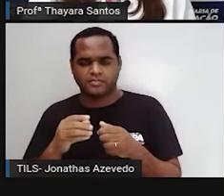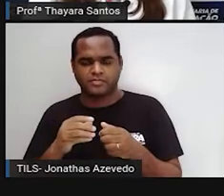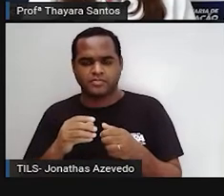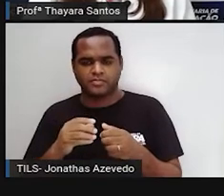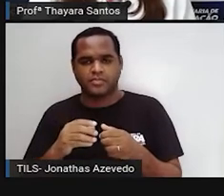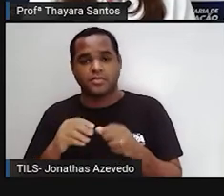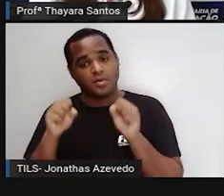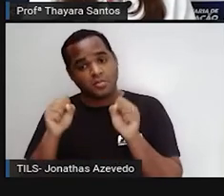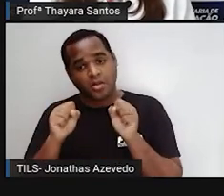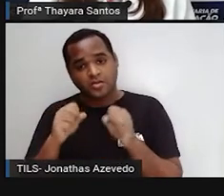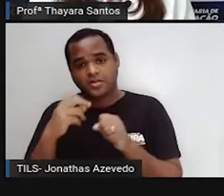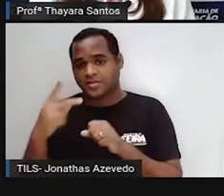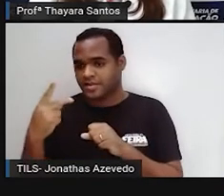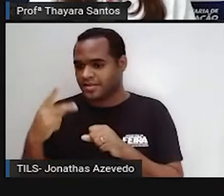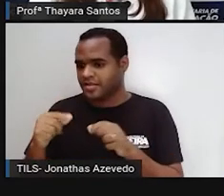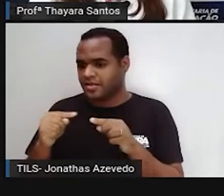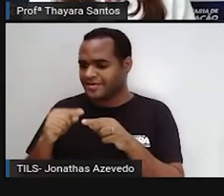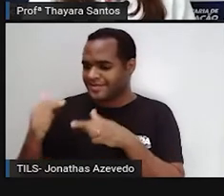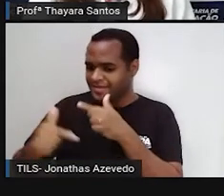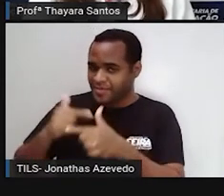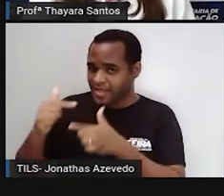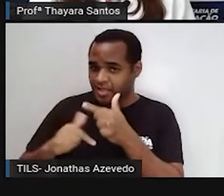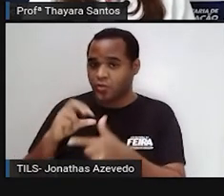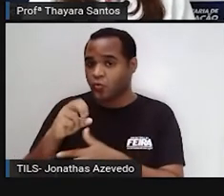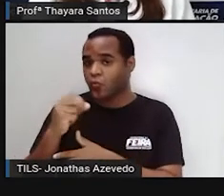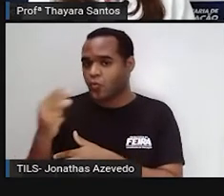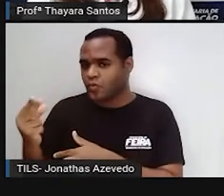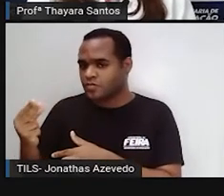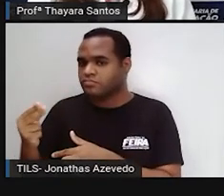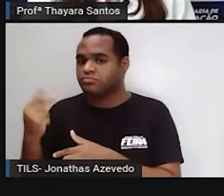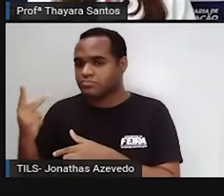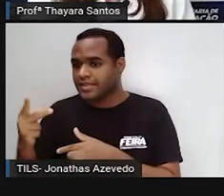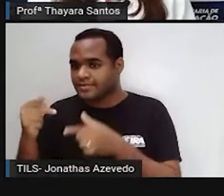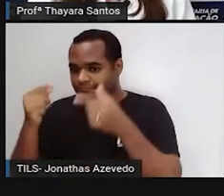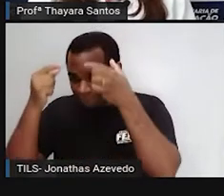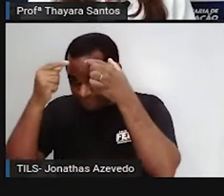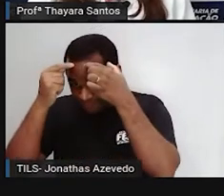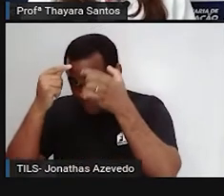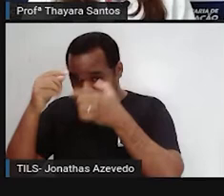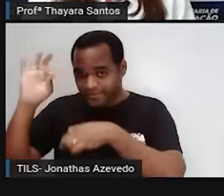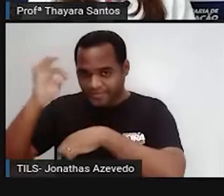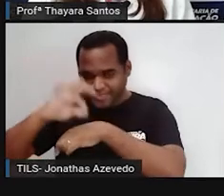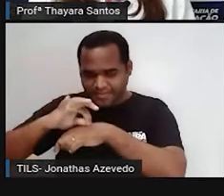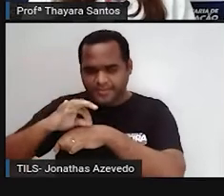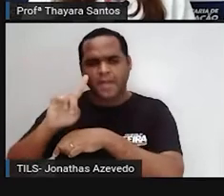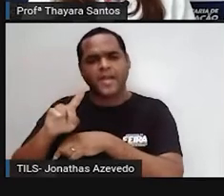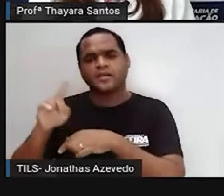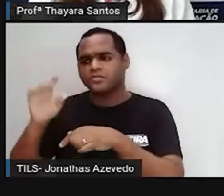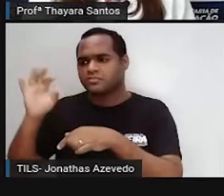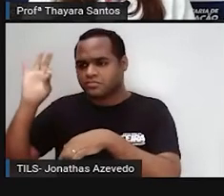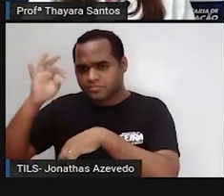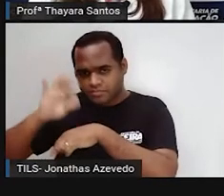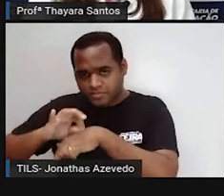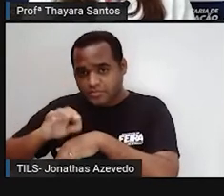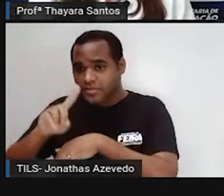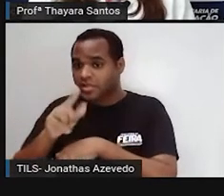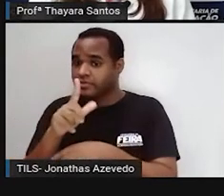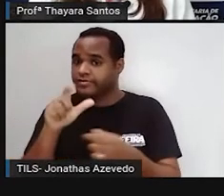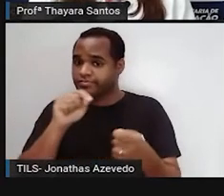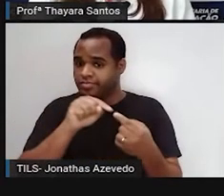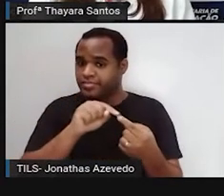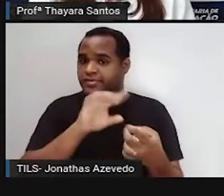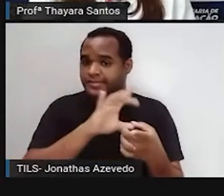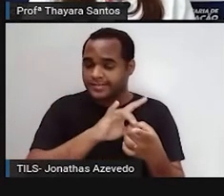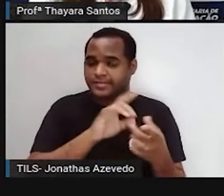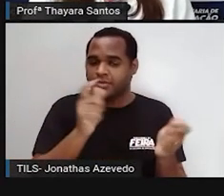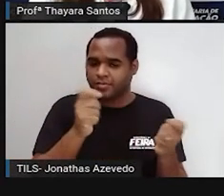ser ou uma abelha do tipo operária ou uma abelha rainha. Mas aquela abelha rainha, se ela não cruzar com o zangão, ela tem